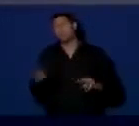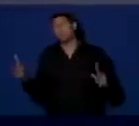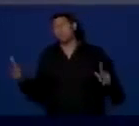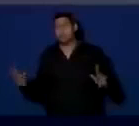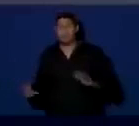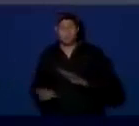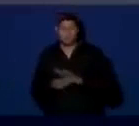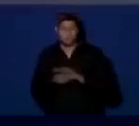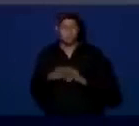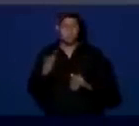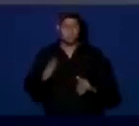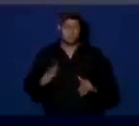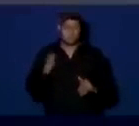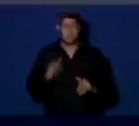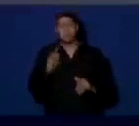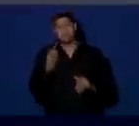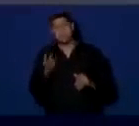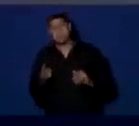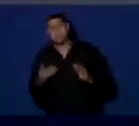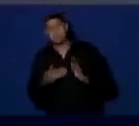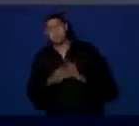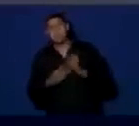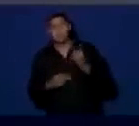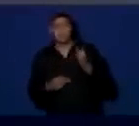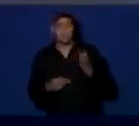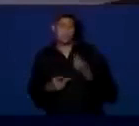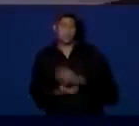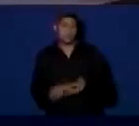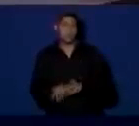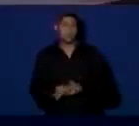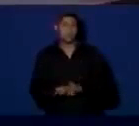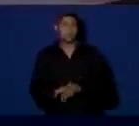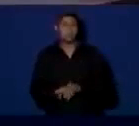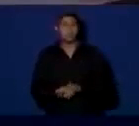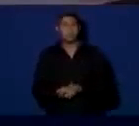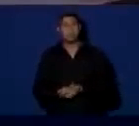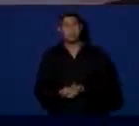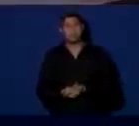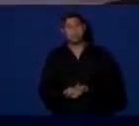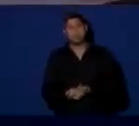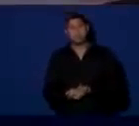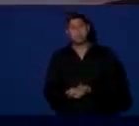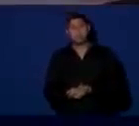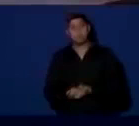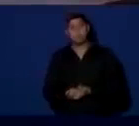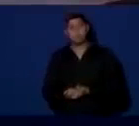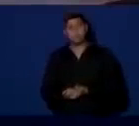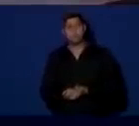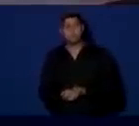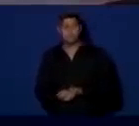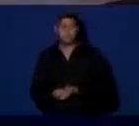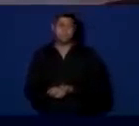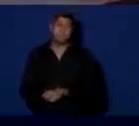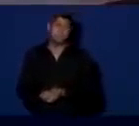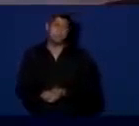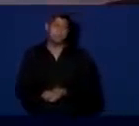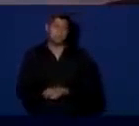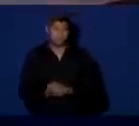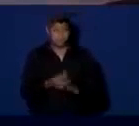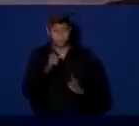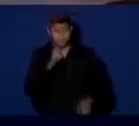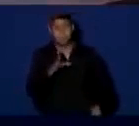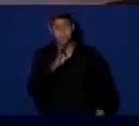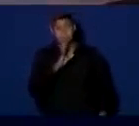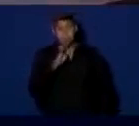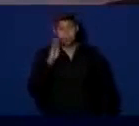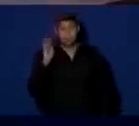diferente do que está aí de 16 a 21. Legal. Daniel, você conhece muito